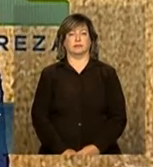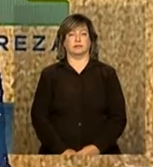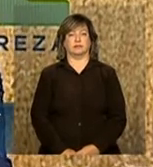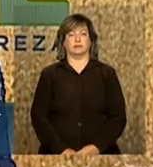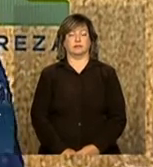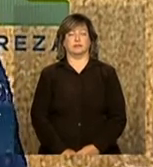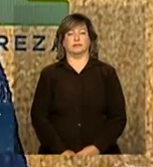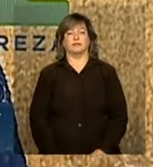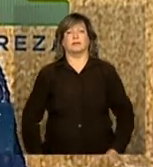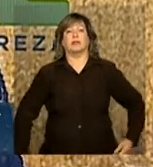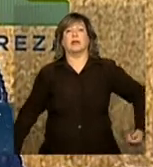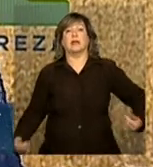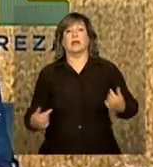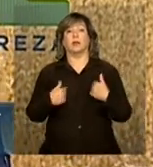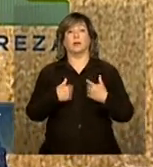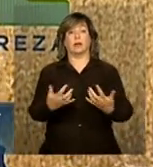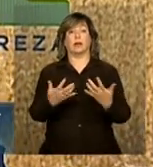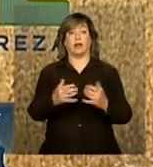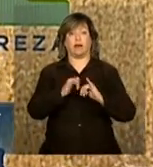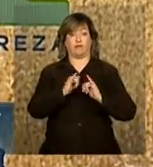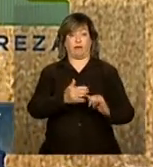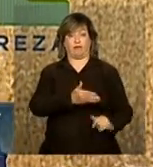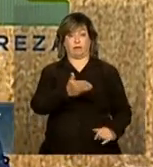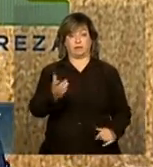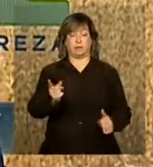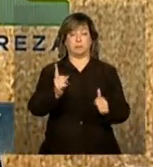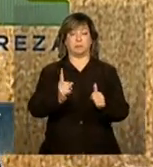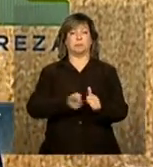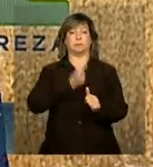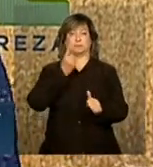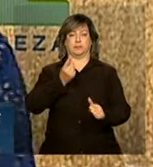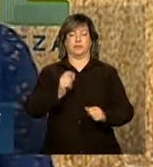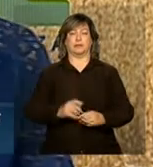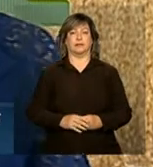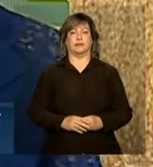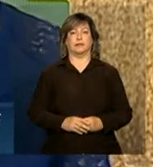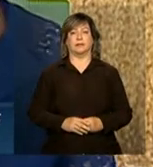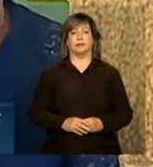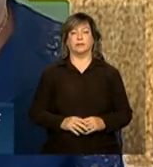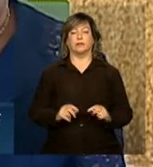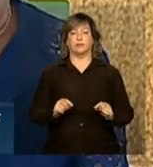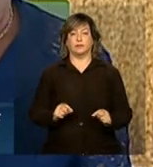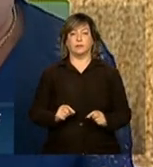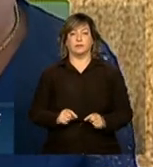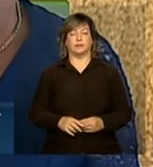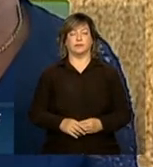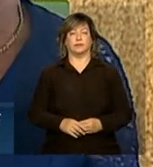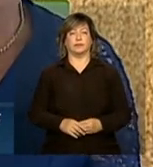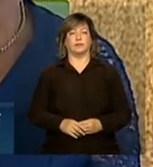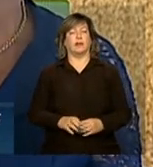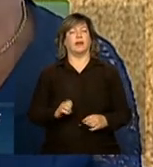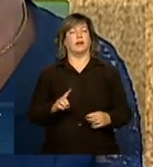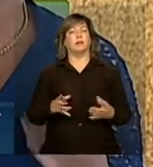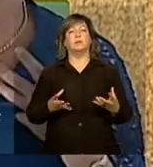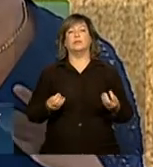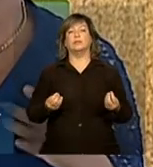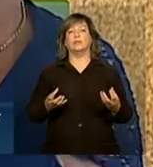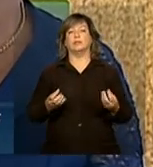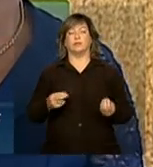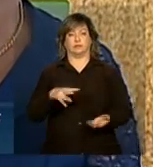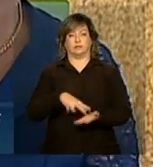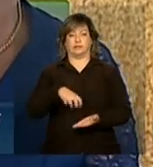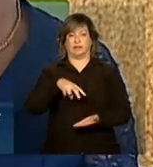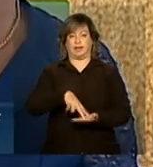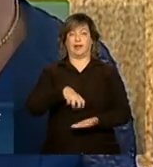Eu quero dizer para vocês, em primeiro lugar, que é uma imensa